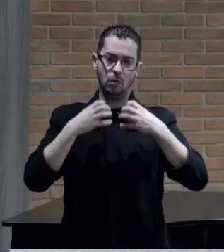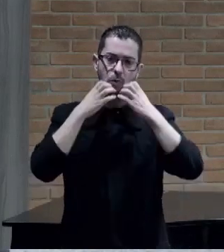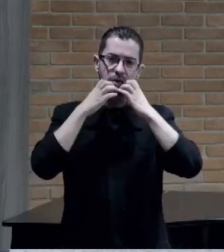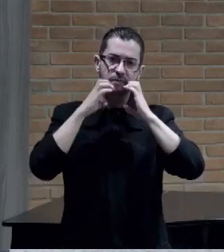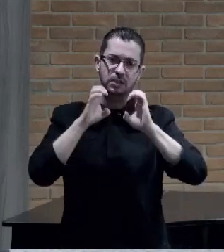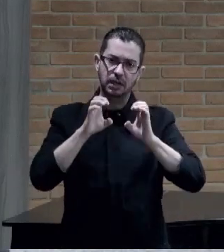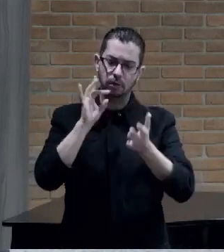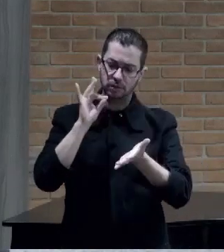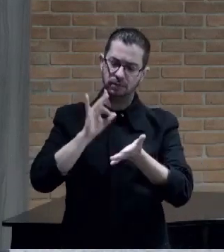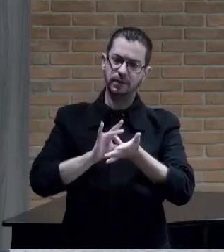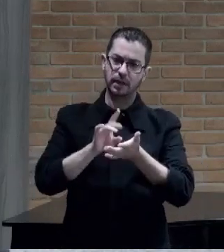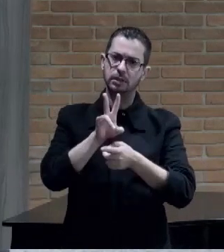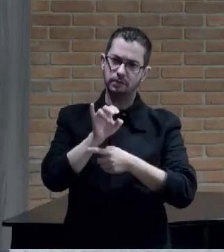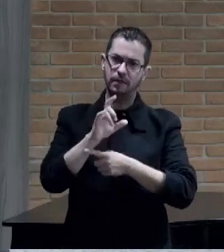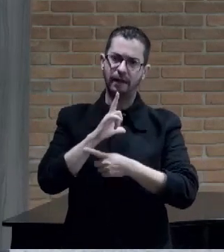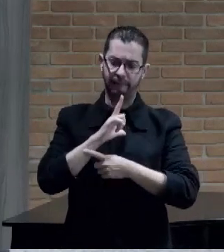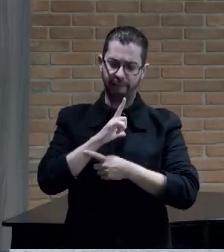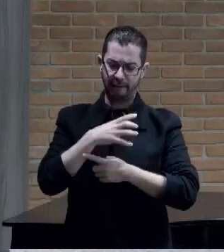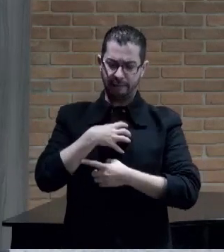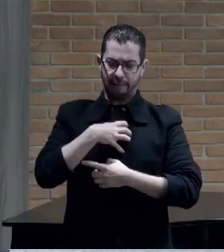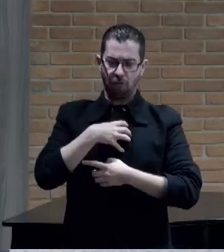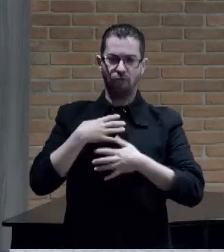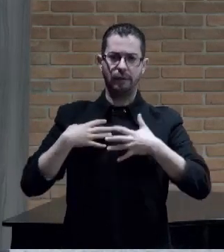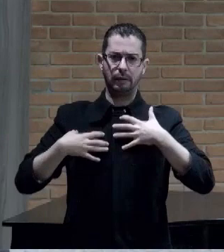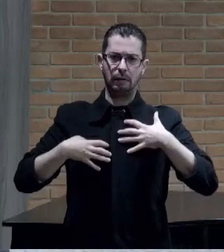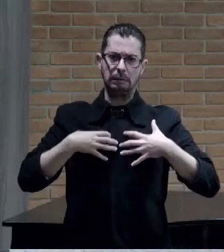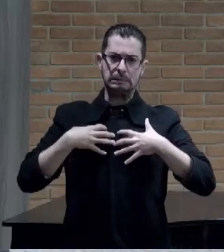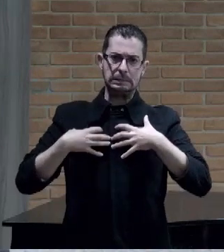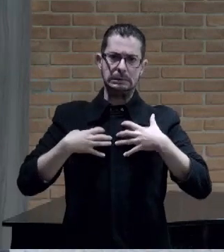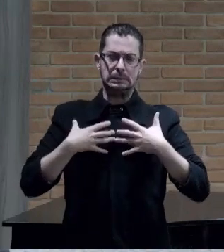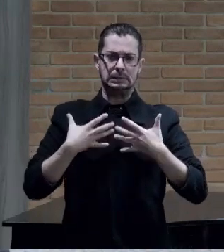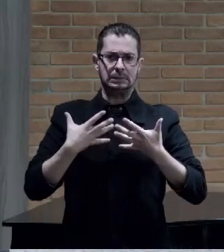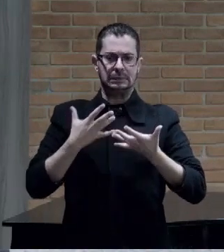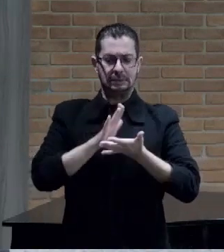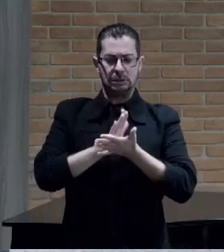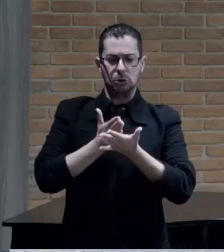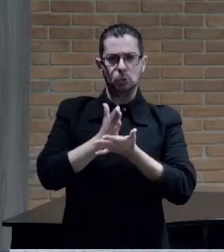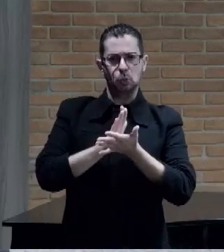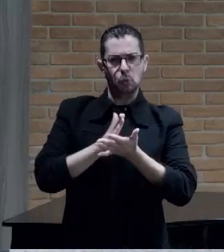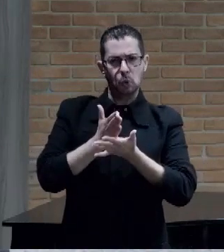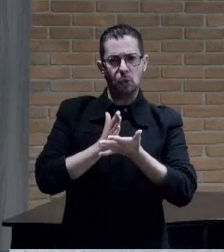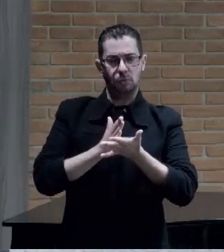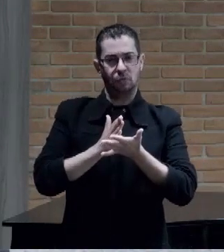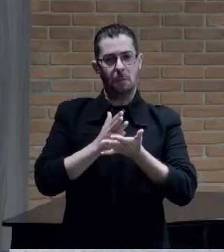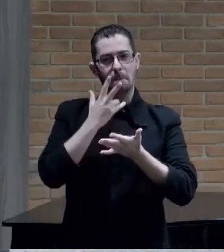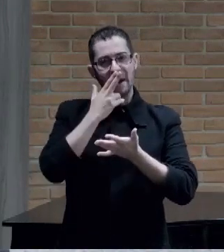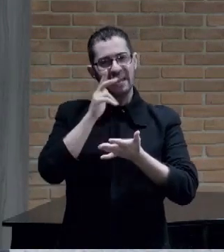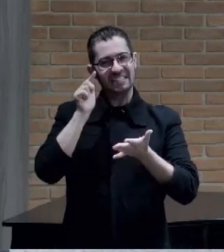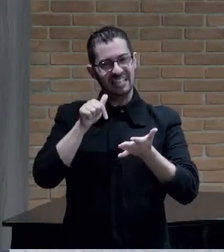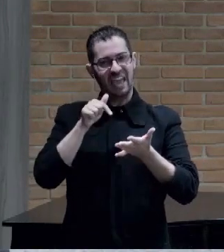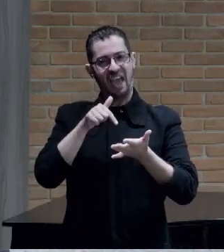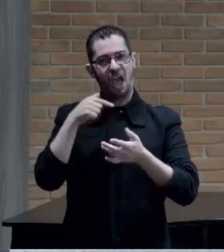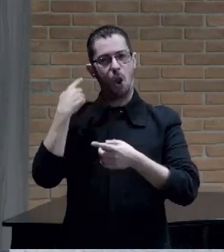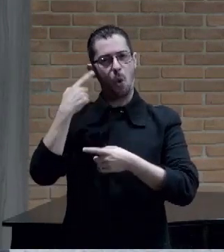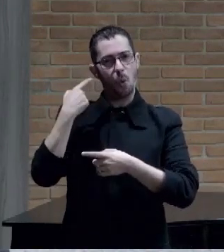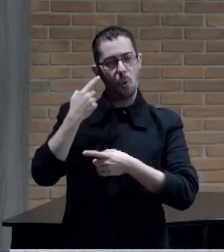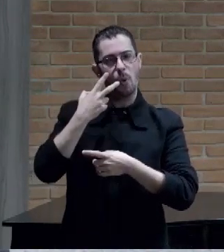incômodo, ele vai trazer desconforto, ele é loucura, ele é